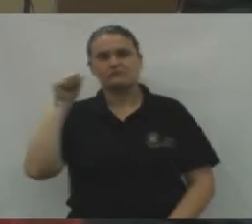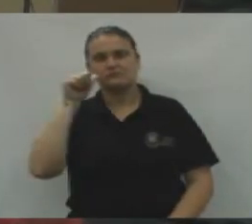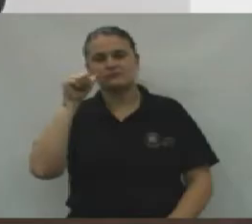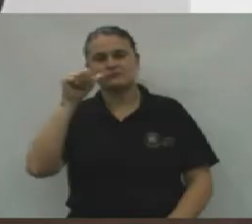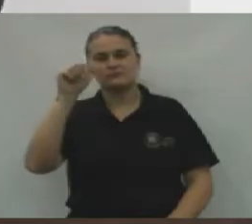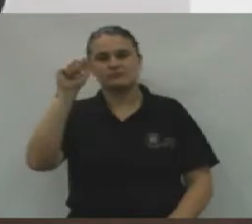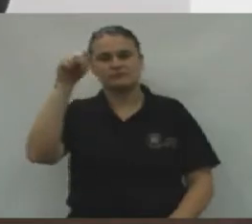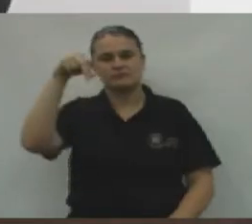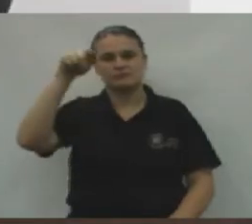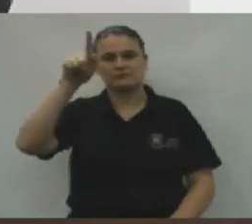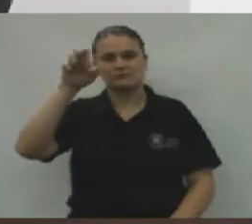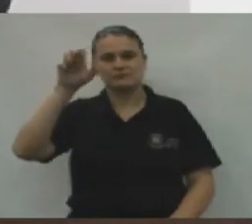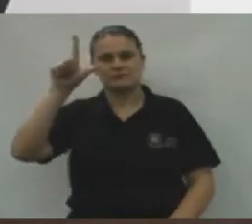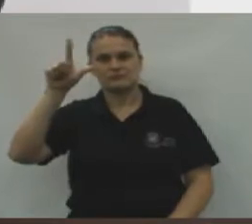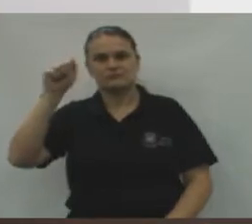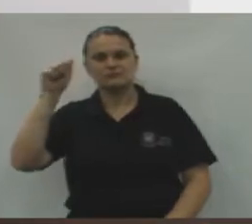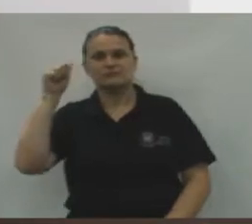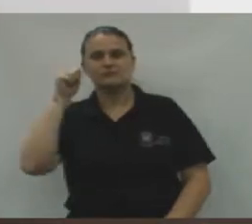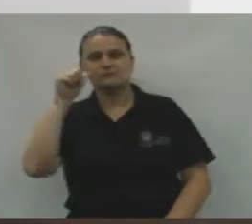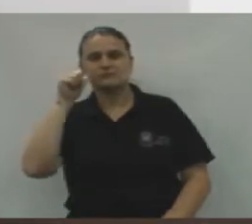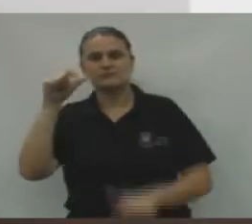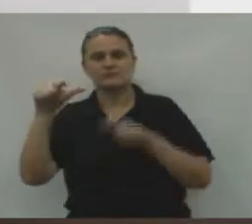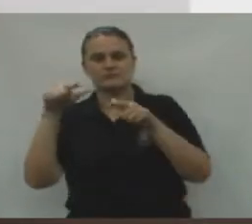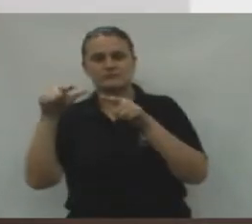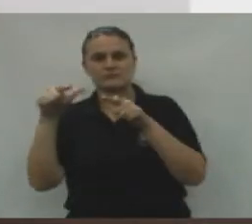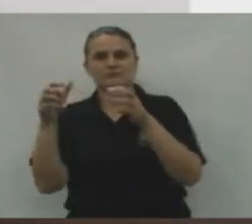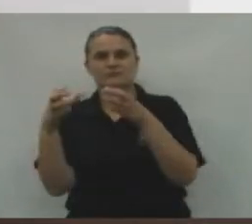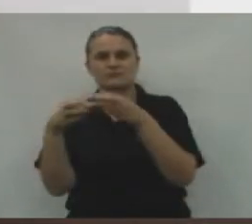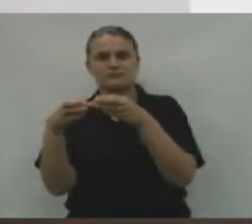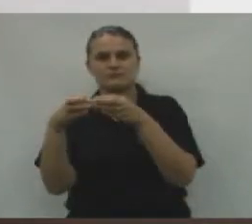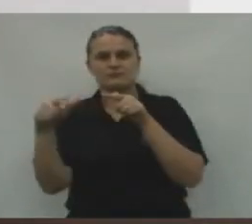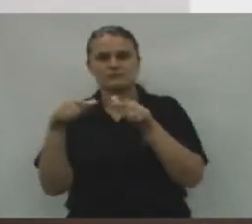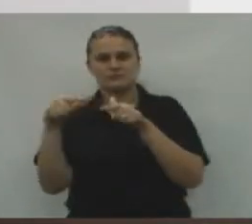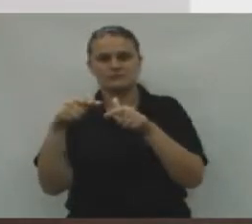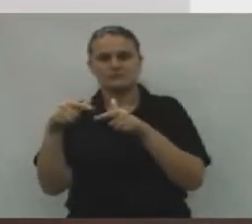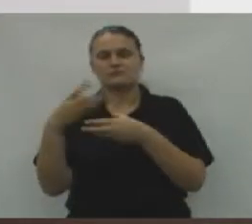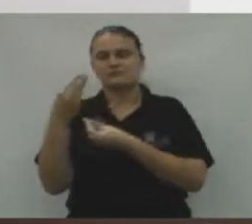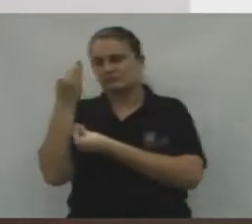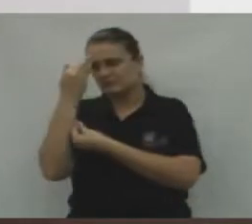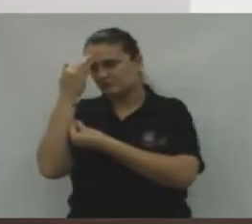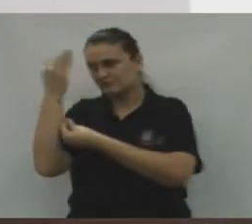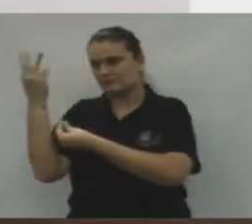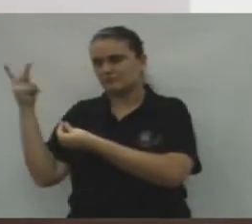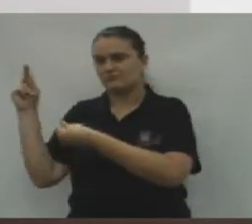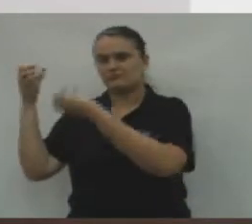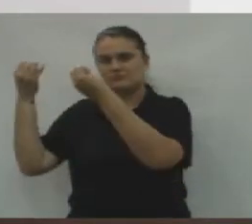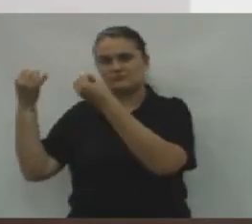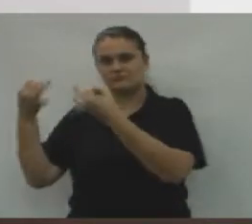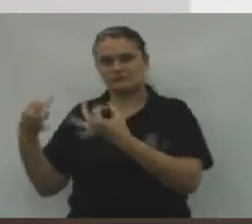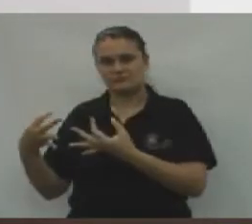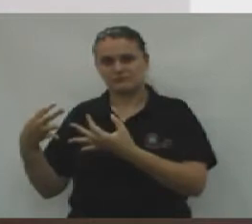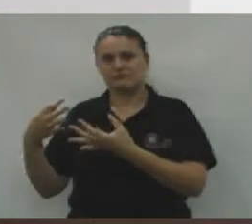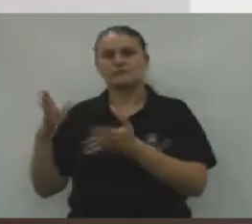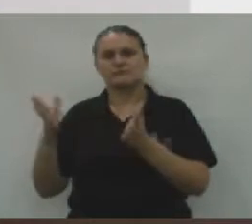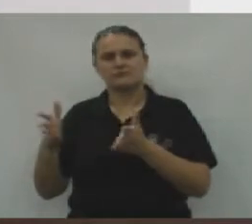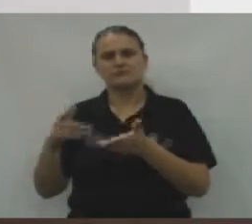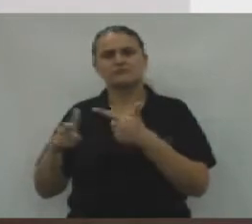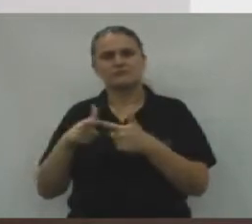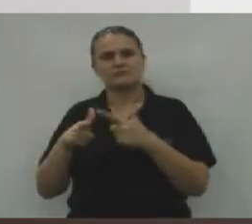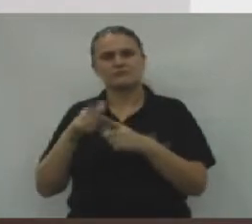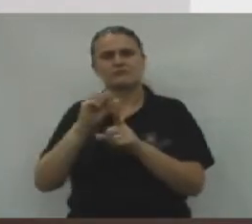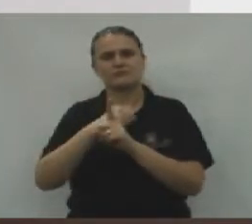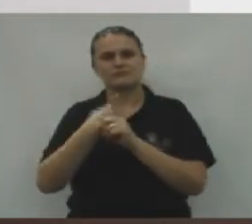né, da Secretaria de Agricultura. Muito obrigado pela tua explanação. E eu acredito assim que uma das maiores injustiças sociais que acontece